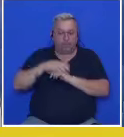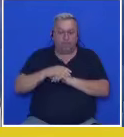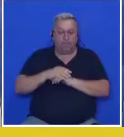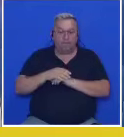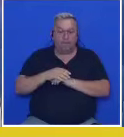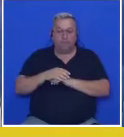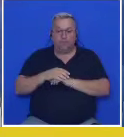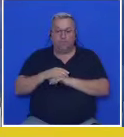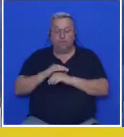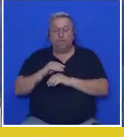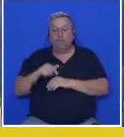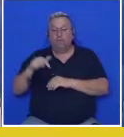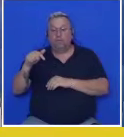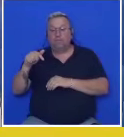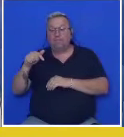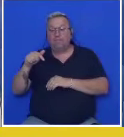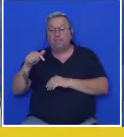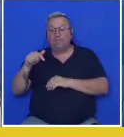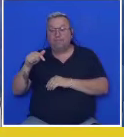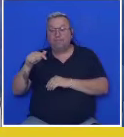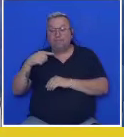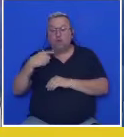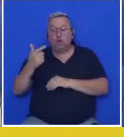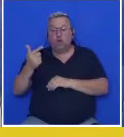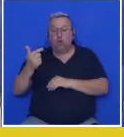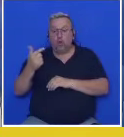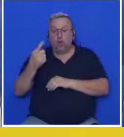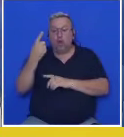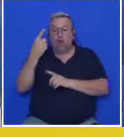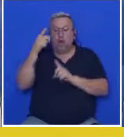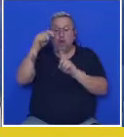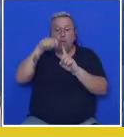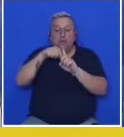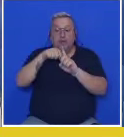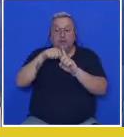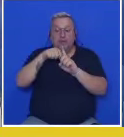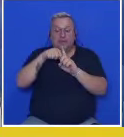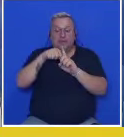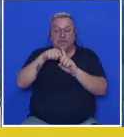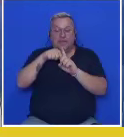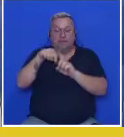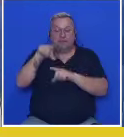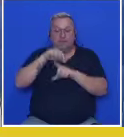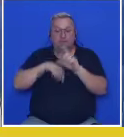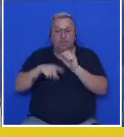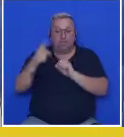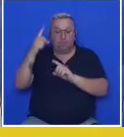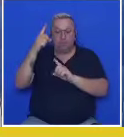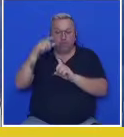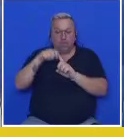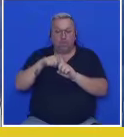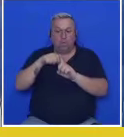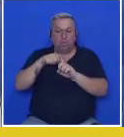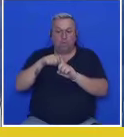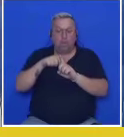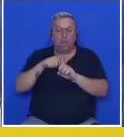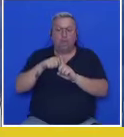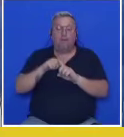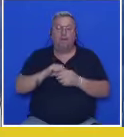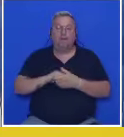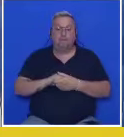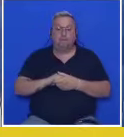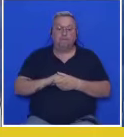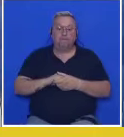O suporte em cima do globo número 7, com 12 bolas numeradas de 01 a 12, referentes aos meses do ano. E deste globo, sortearemos a dezena